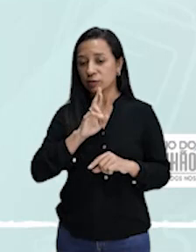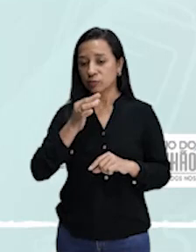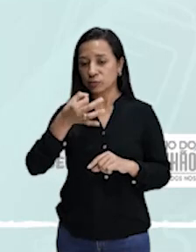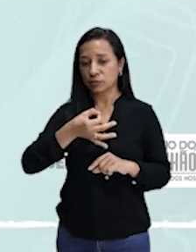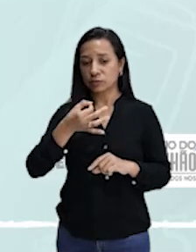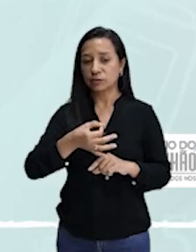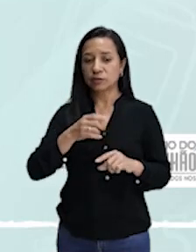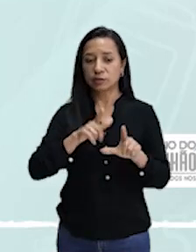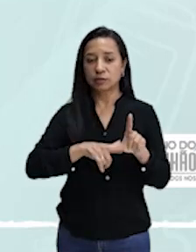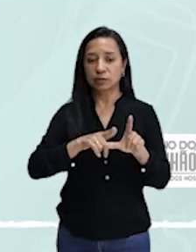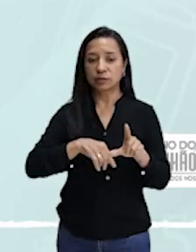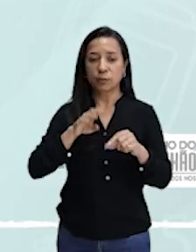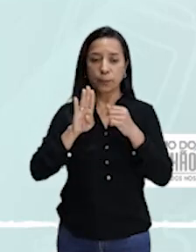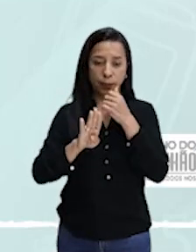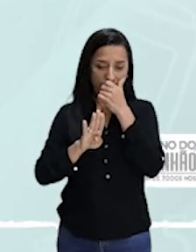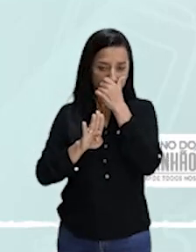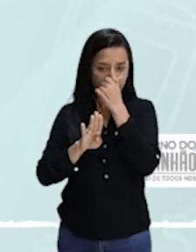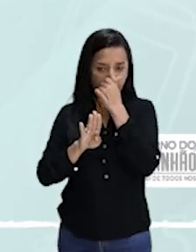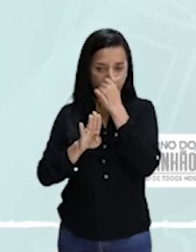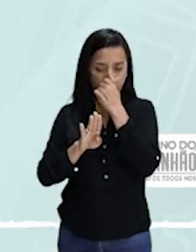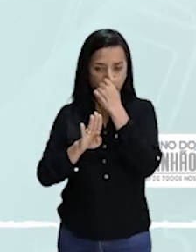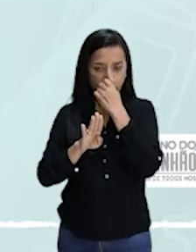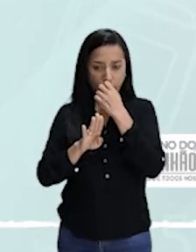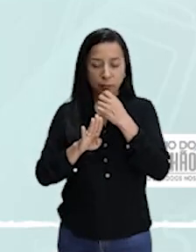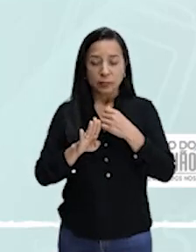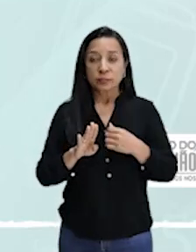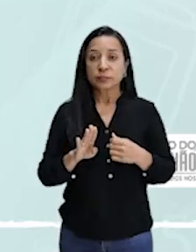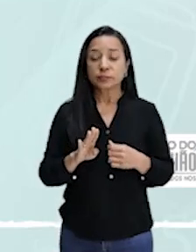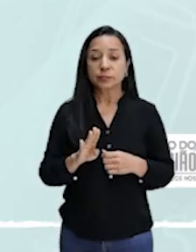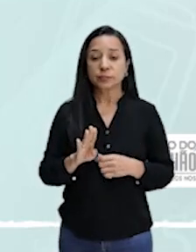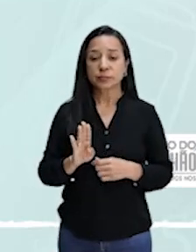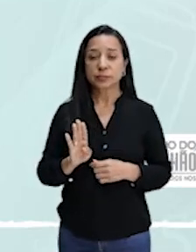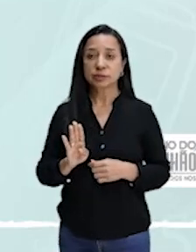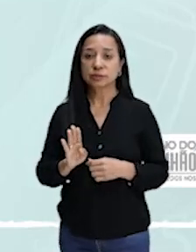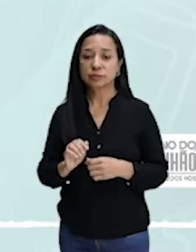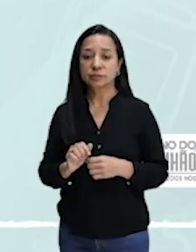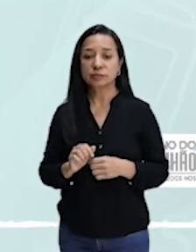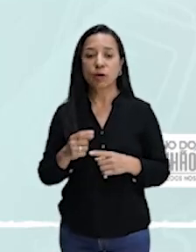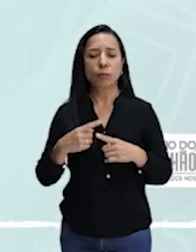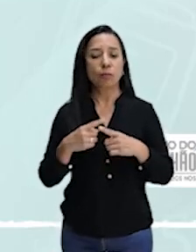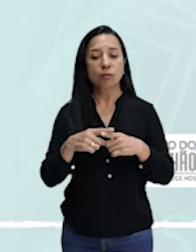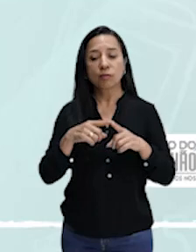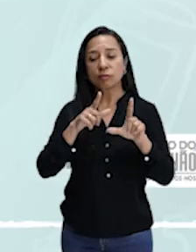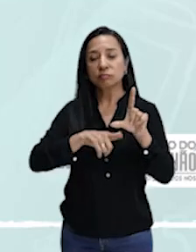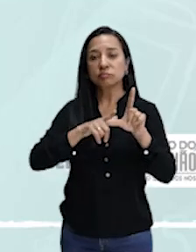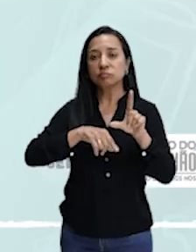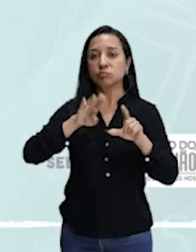é a letra b certo porque que a letra b